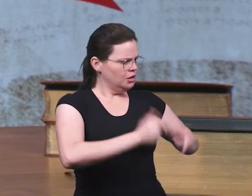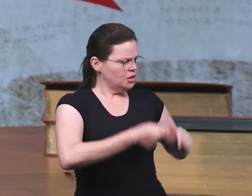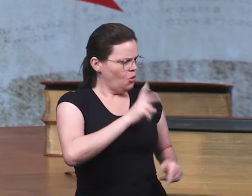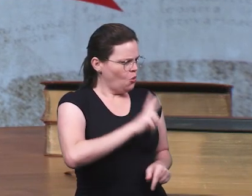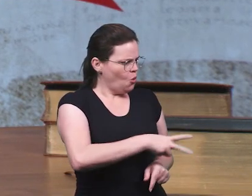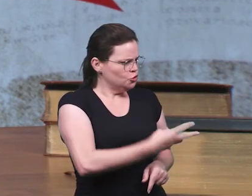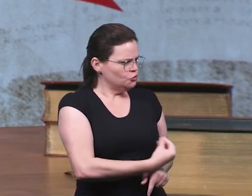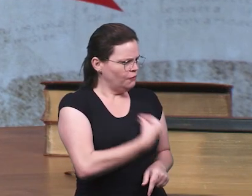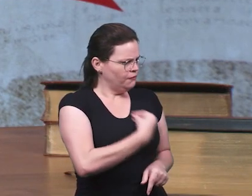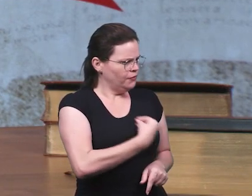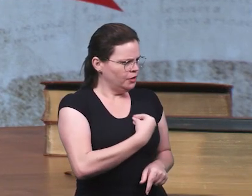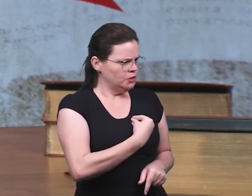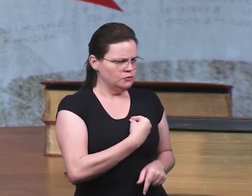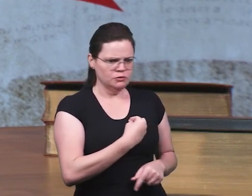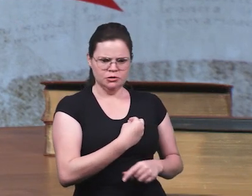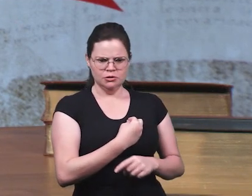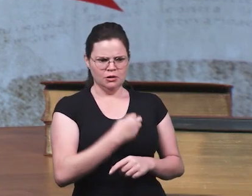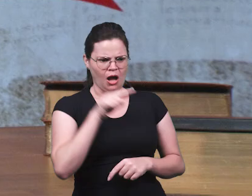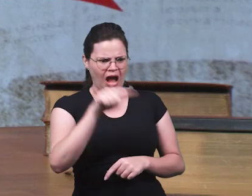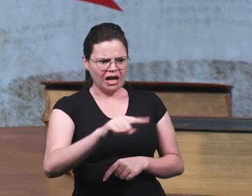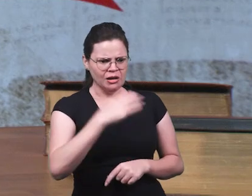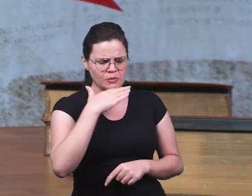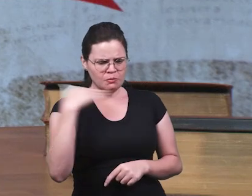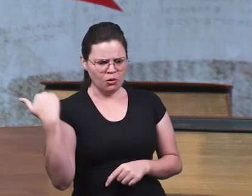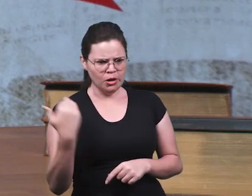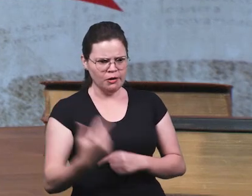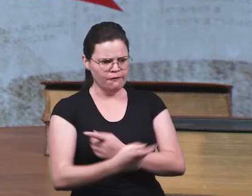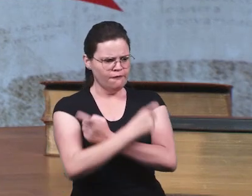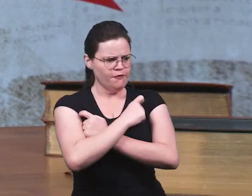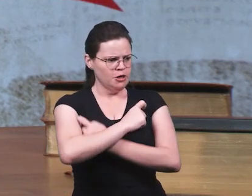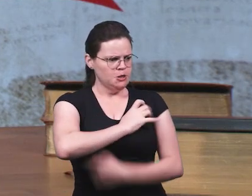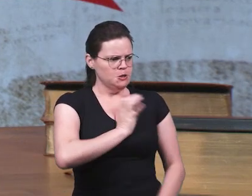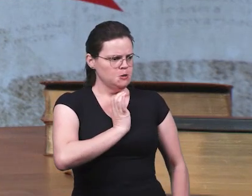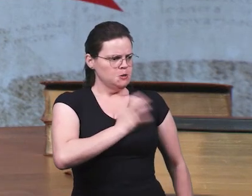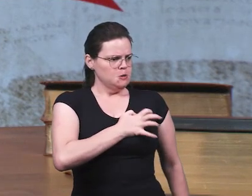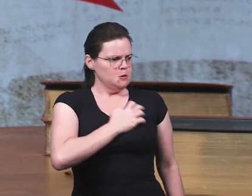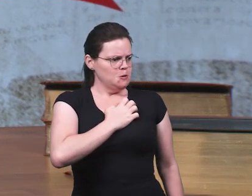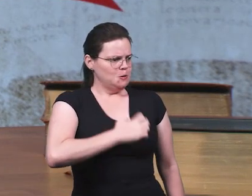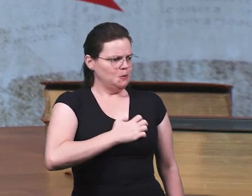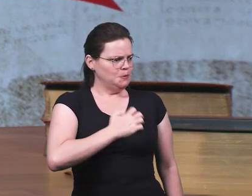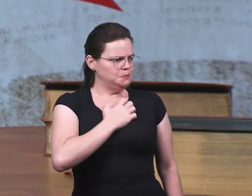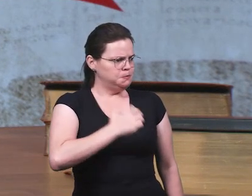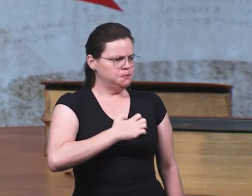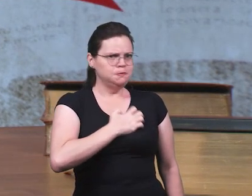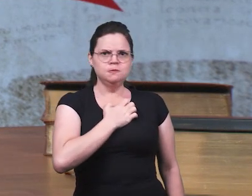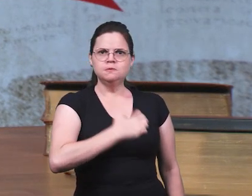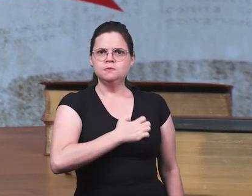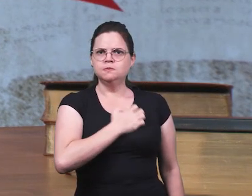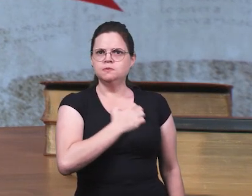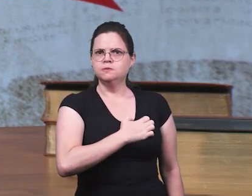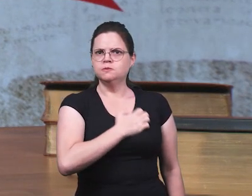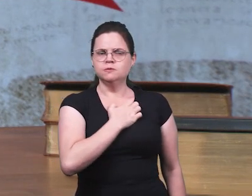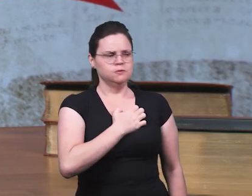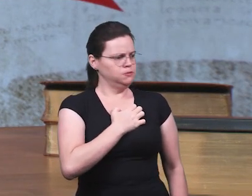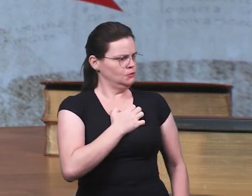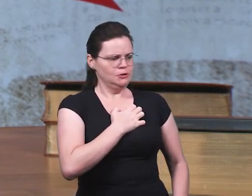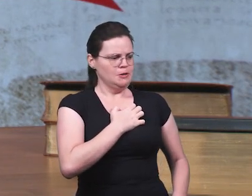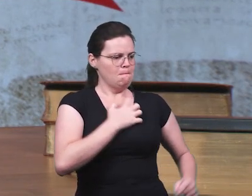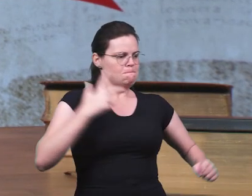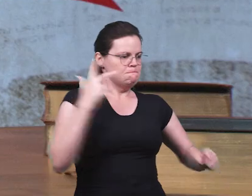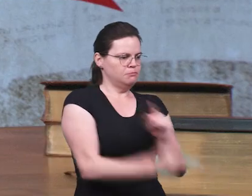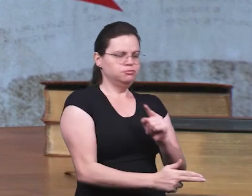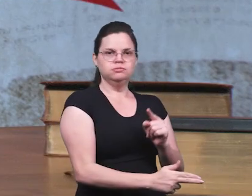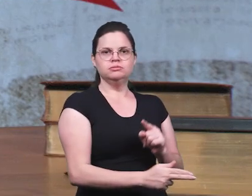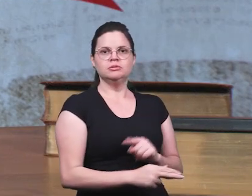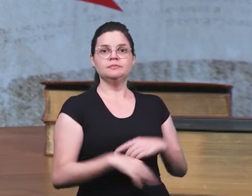o coração de Faraó se endureceu e não deixou ir o povo. Então disse o Senhor a